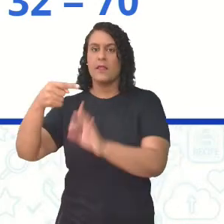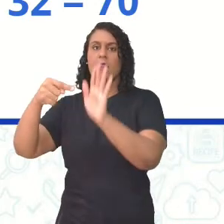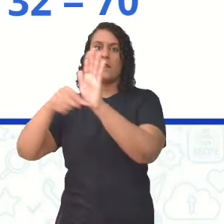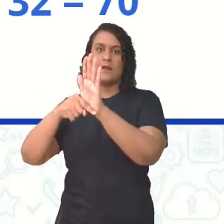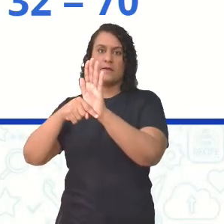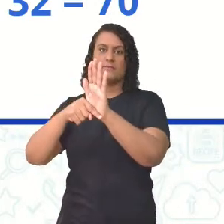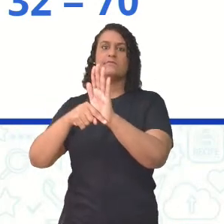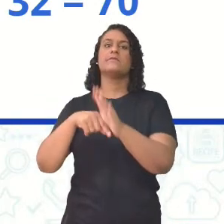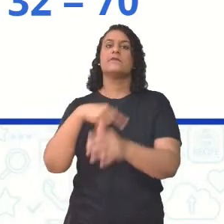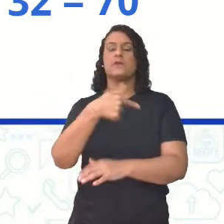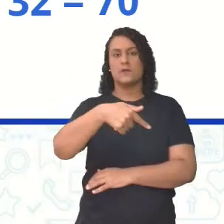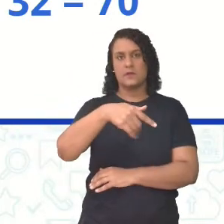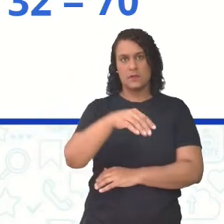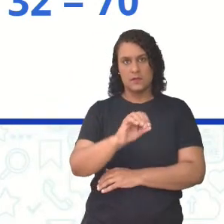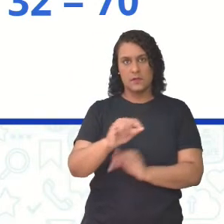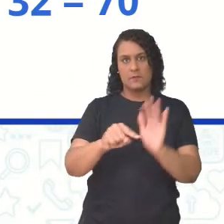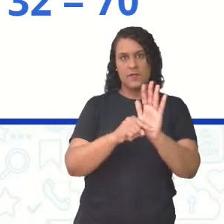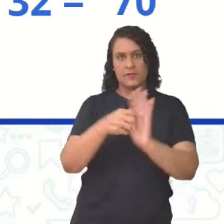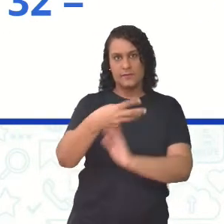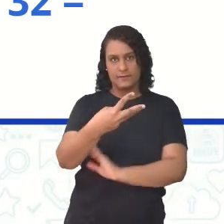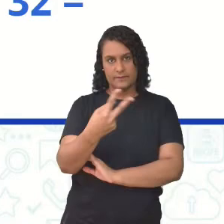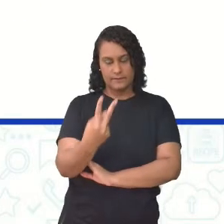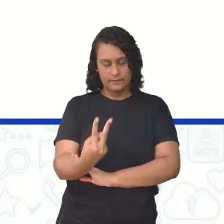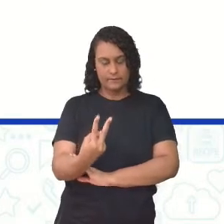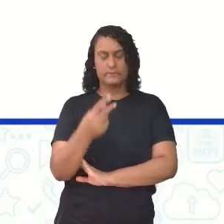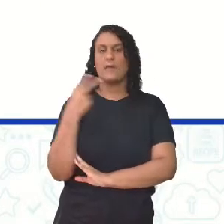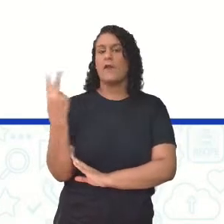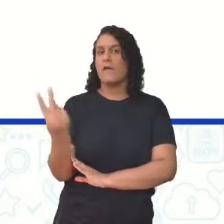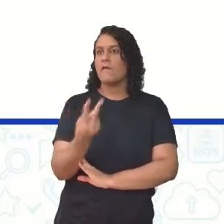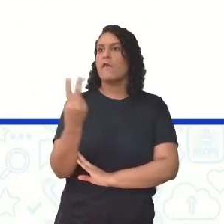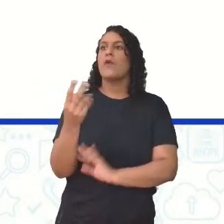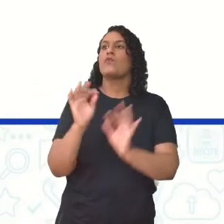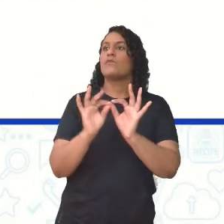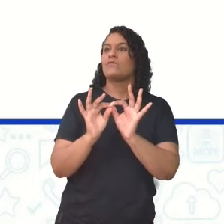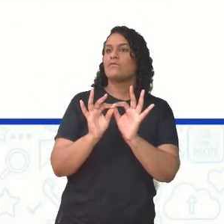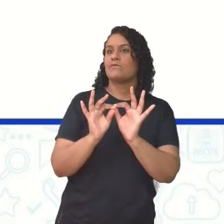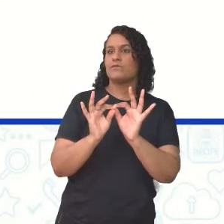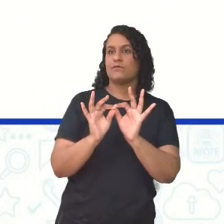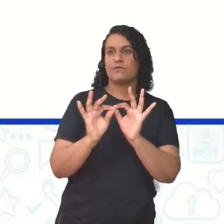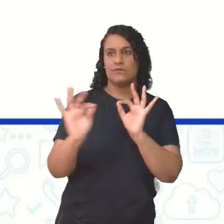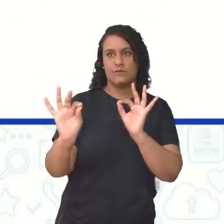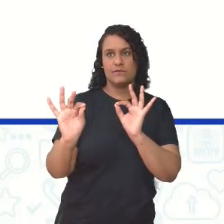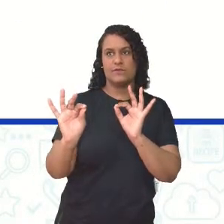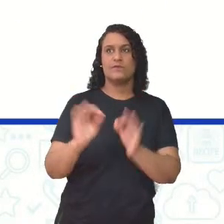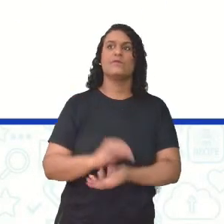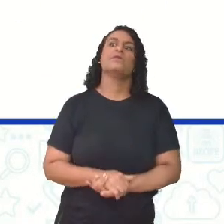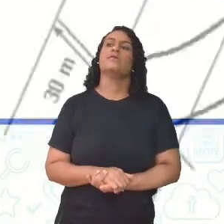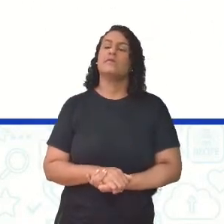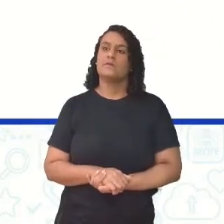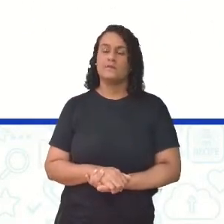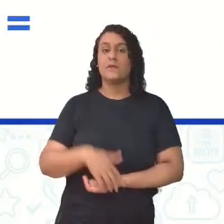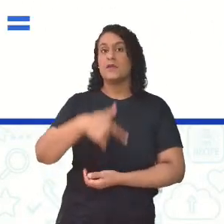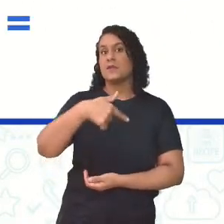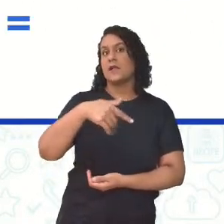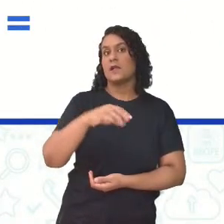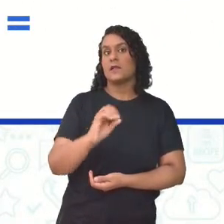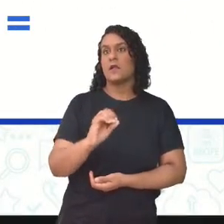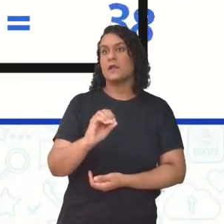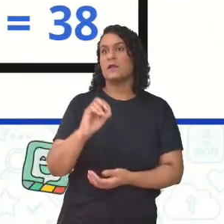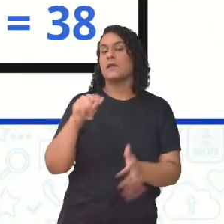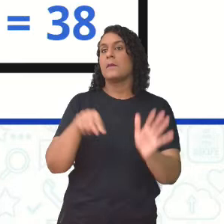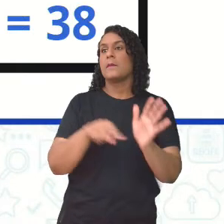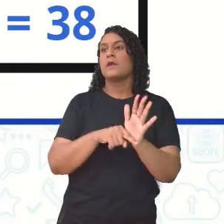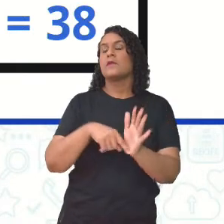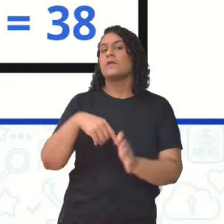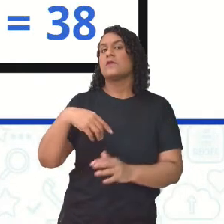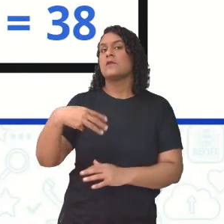negativo. Então, 70 menos 32 é o valor, a distância da barreira de um pelo outro. E 70 menos 32 é quanto,